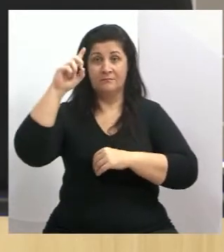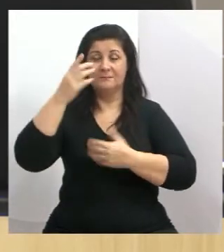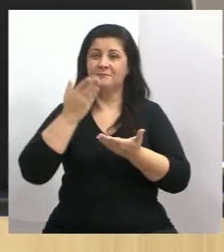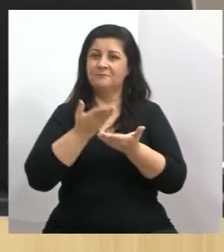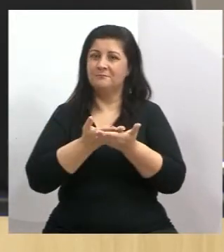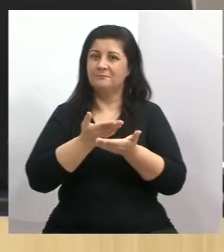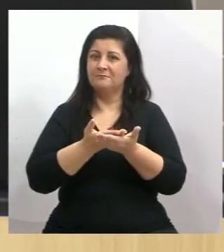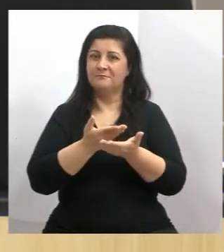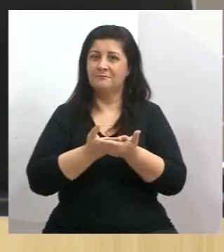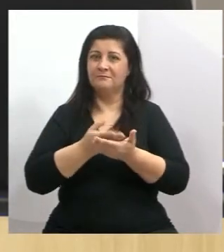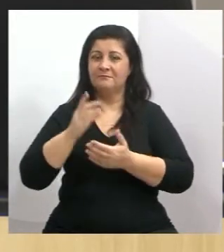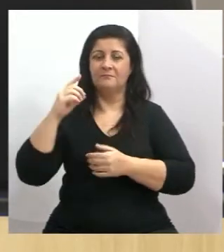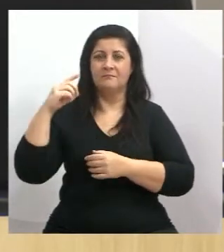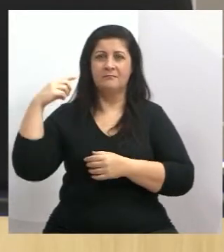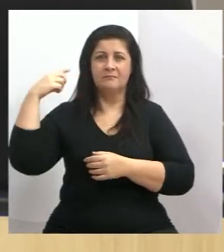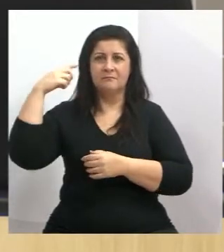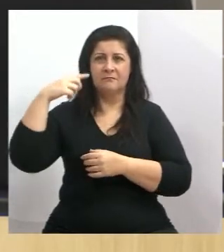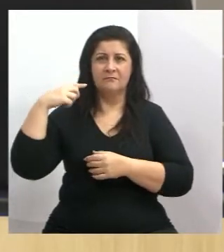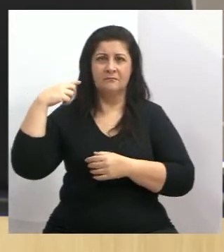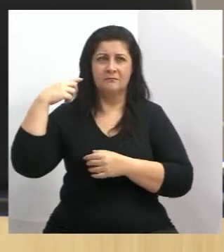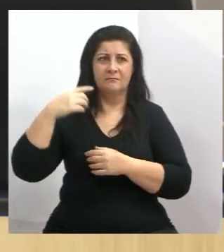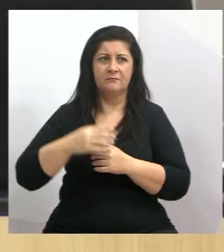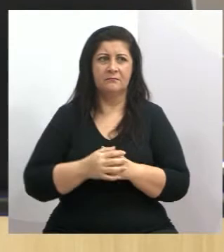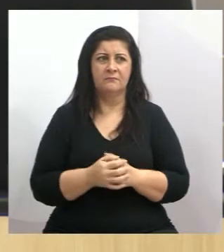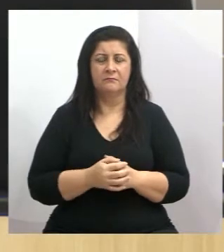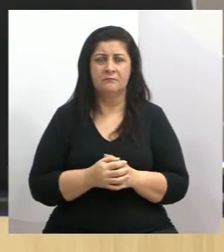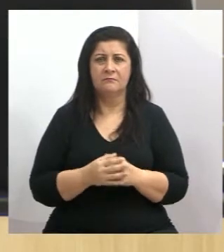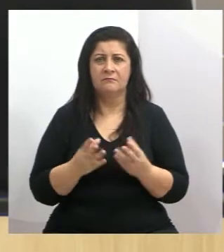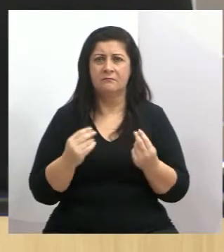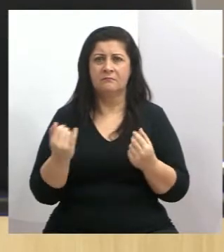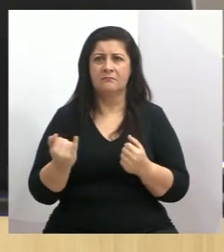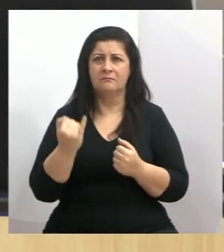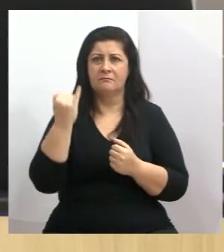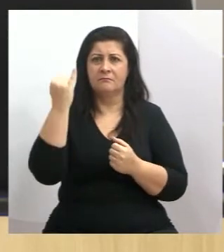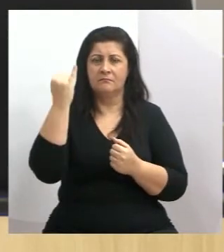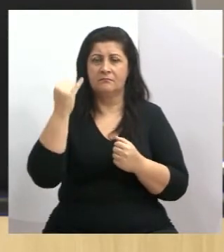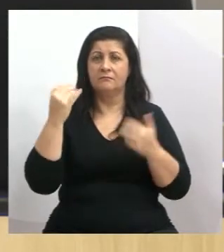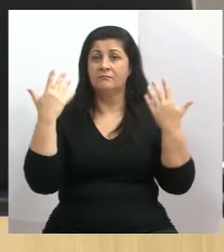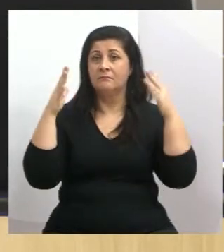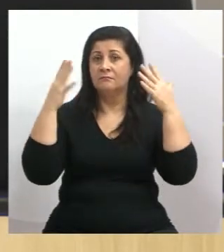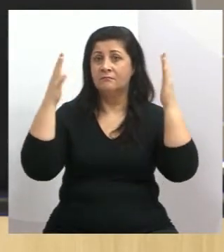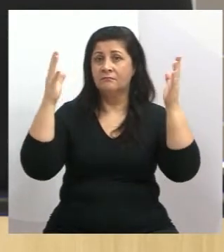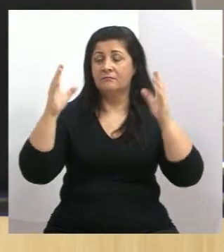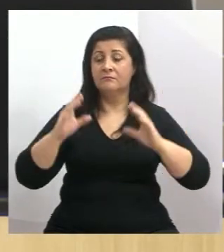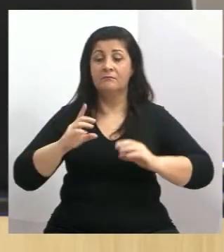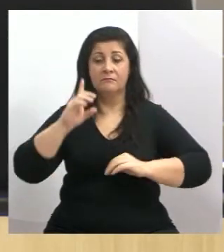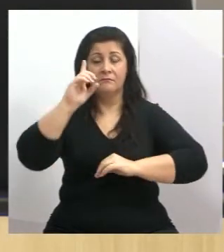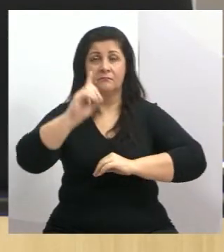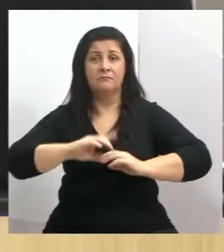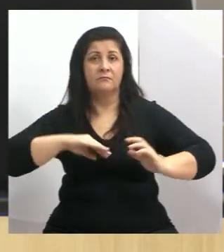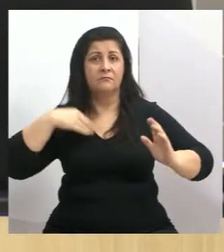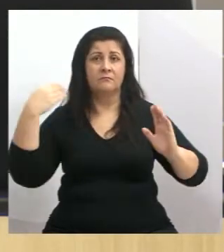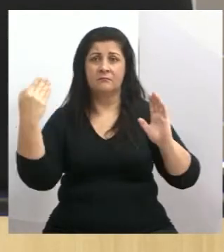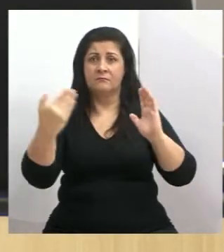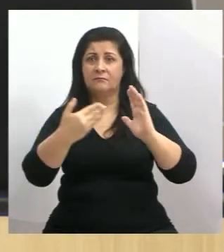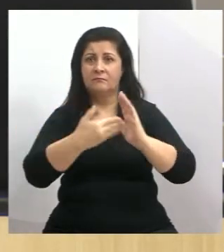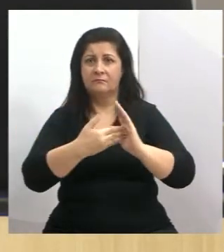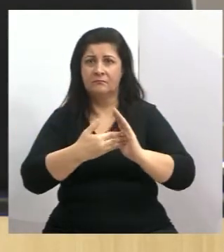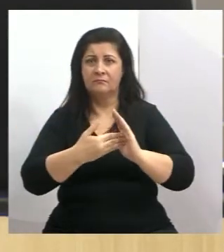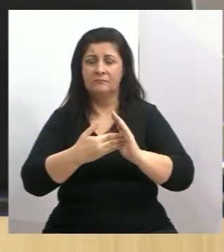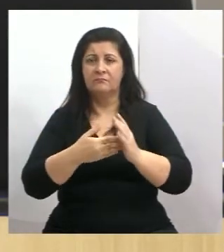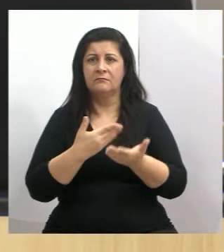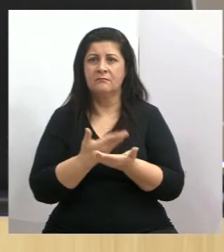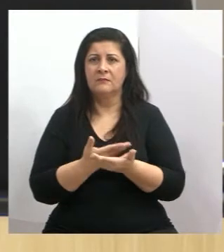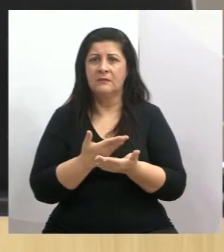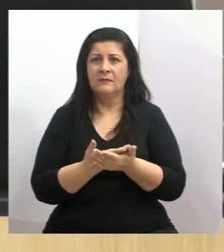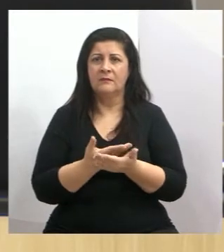de direito 19 de maio diante da grande importância dessa data que celebra o direito de todos os estudantes de direito no